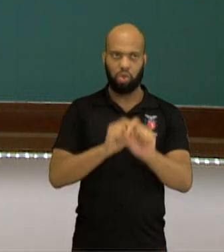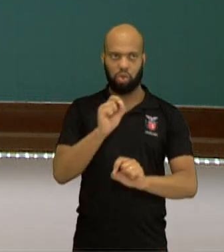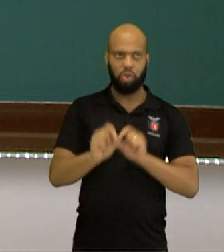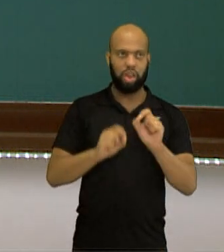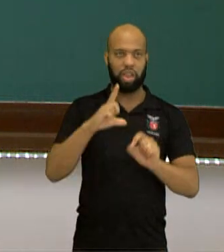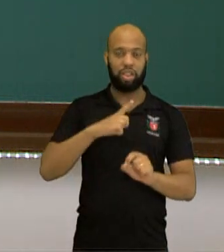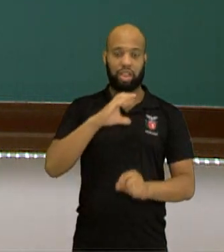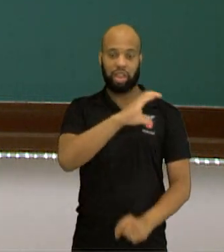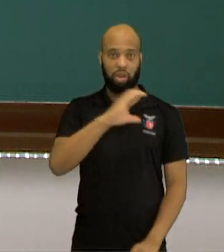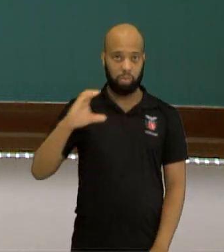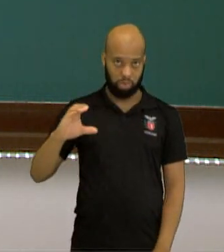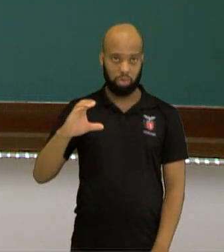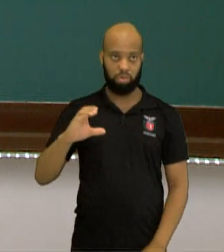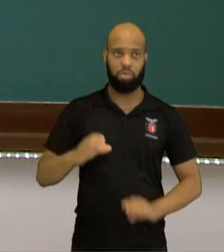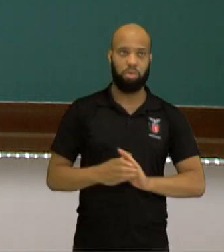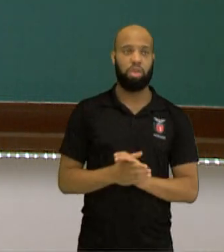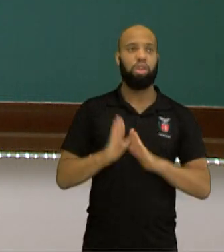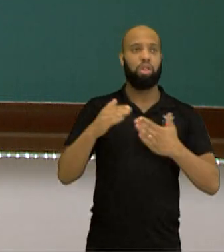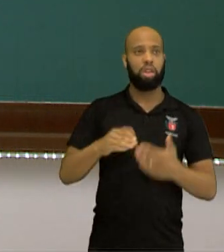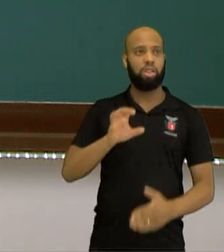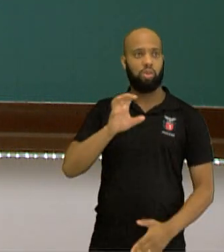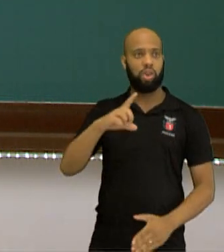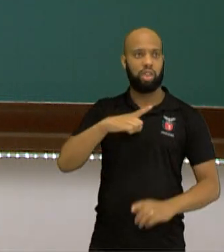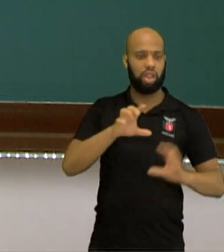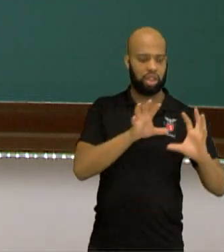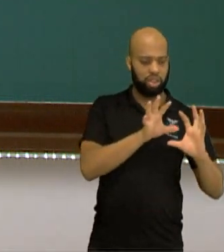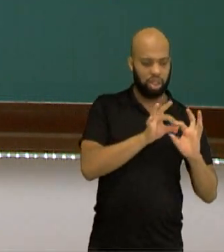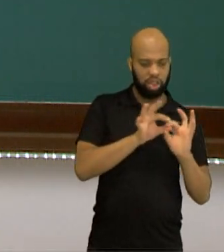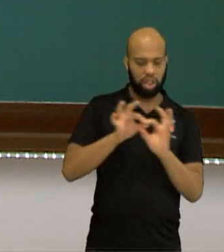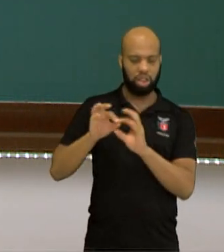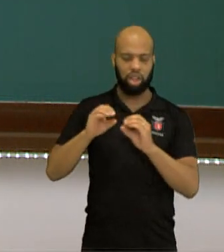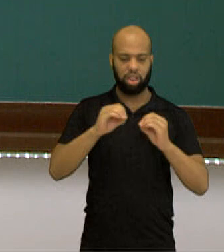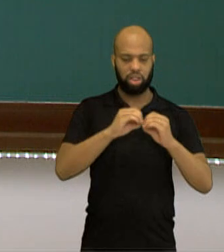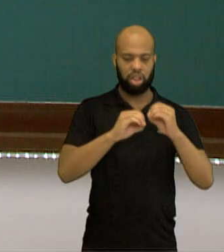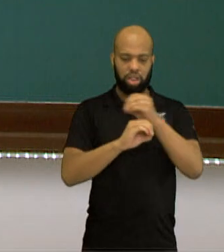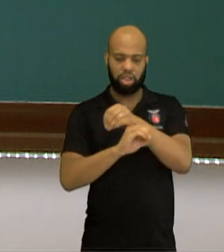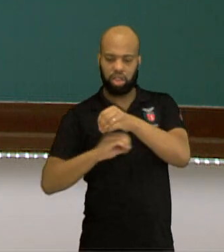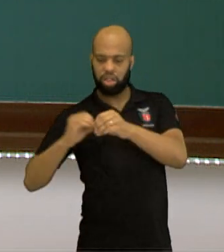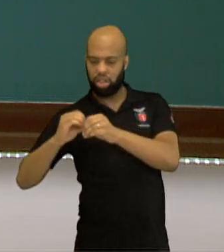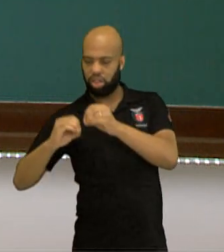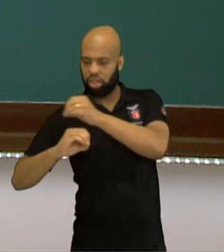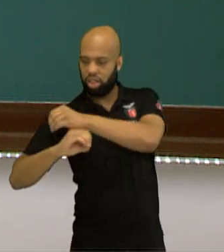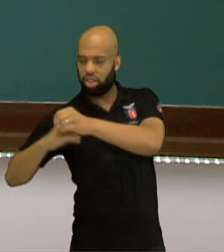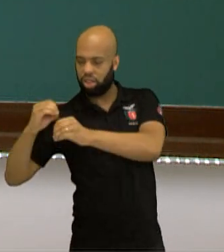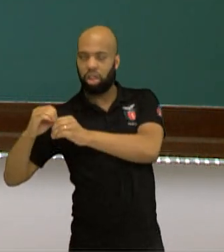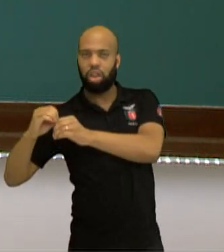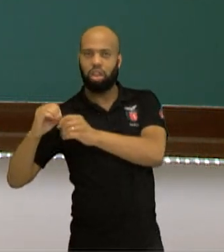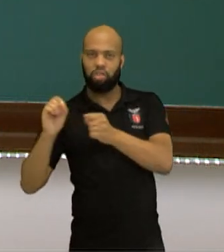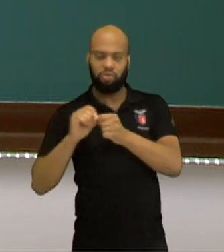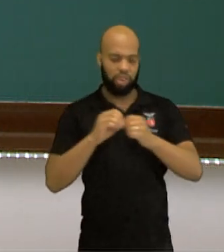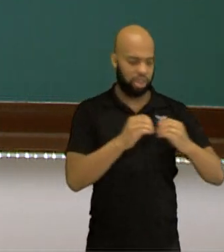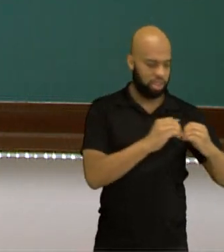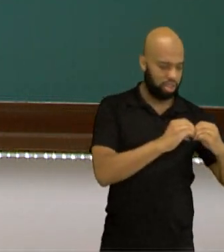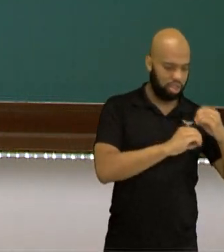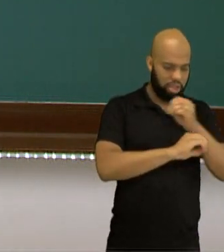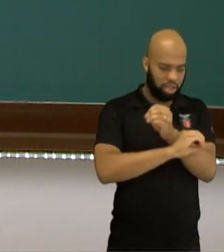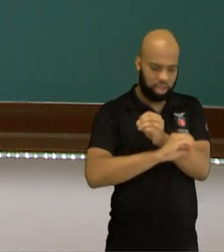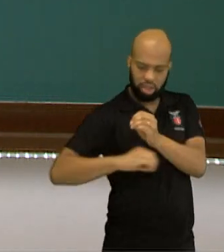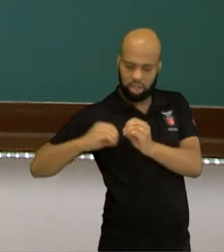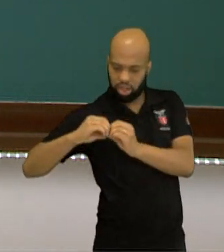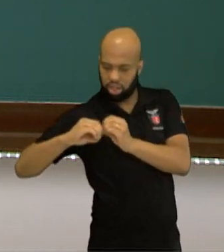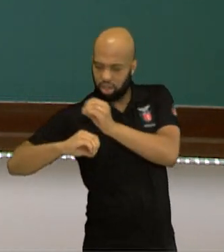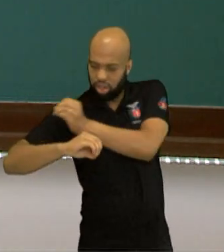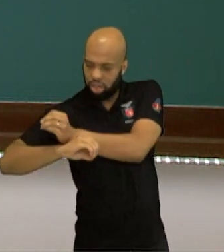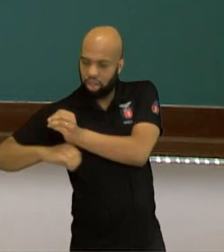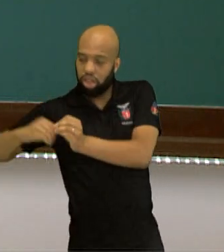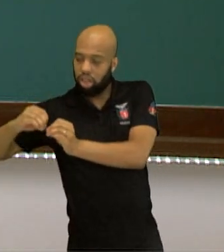por carbono, e esses aminoácidos se unem um ao outro, né, formando, por ligações peptídicas,